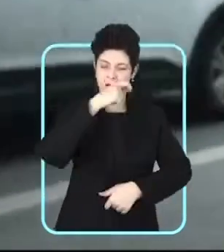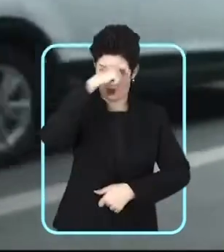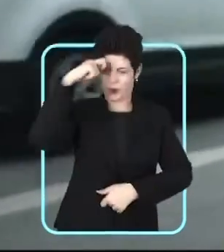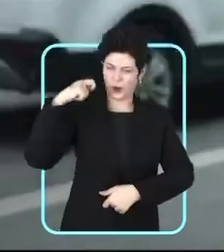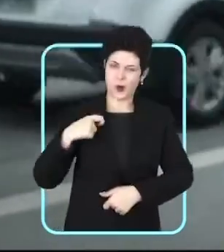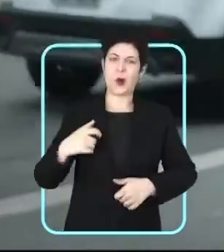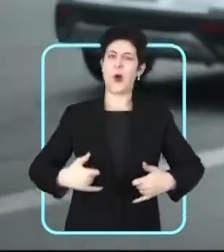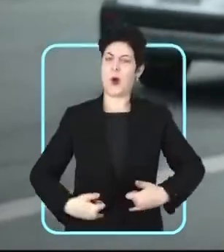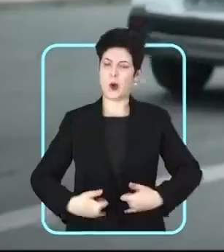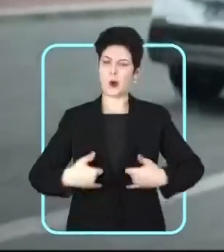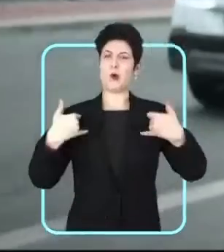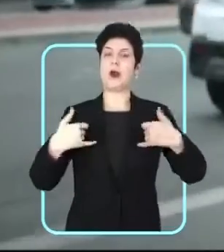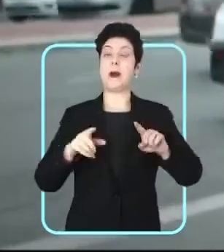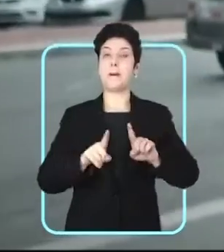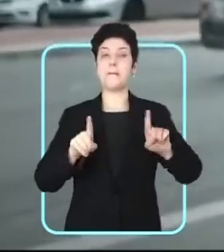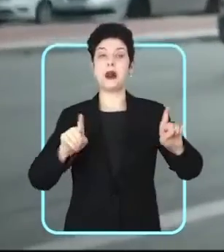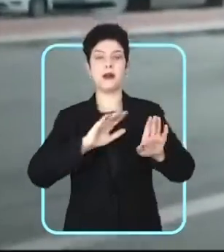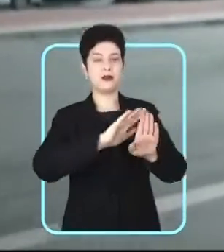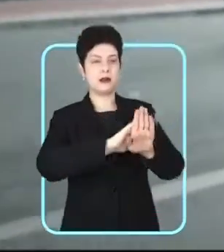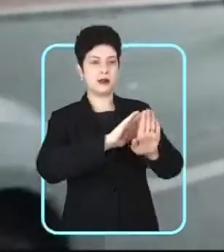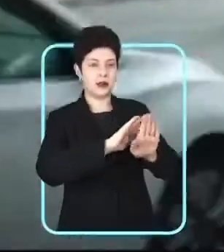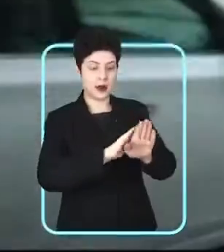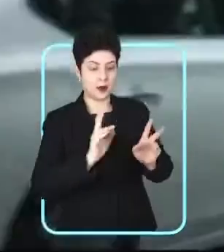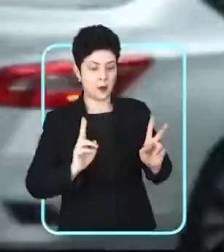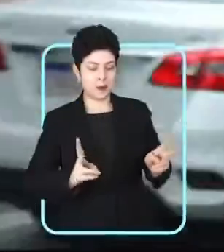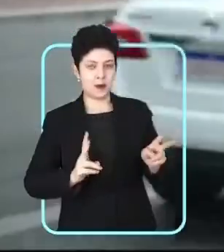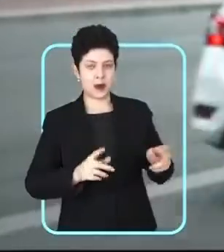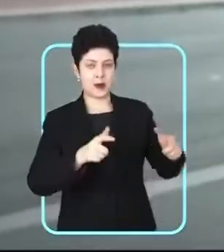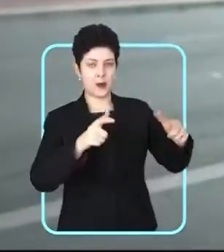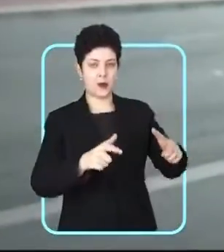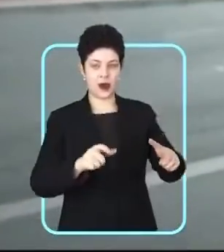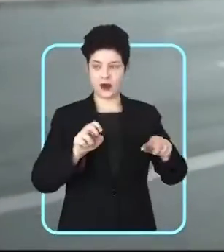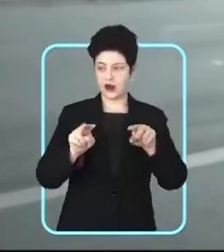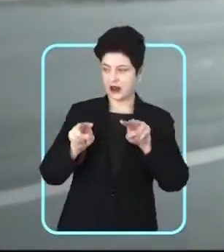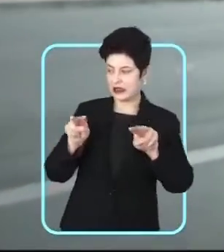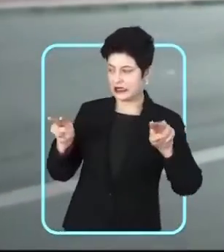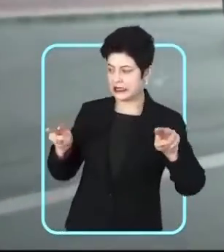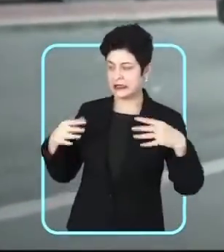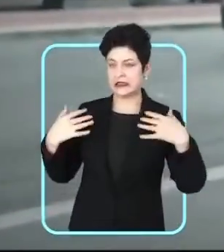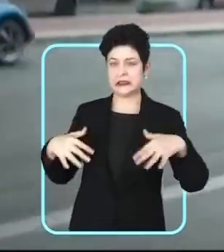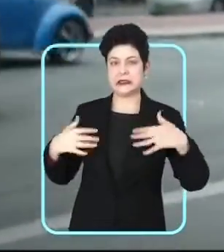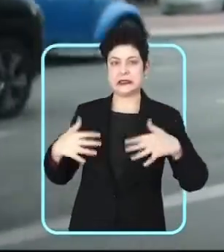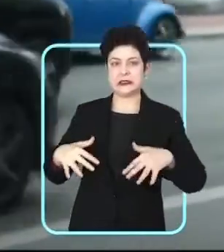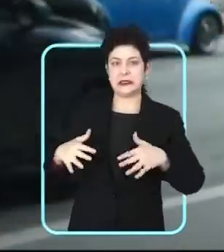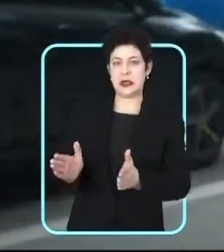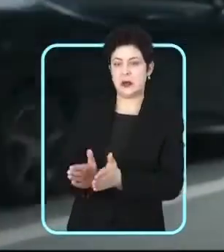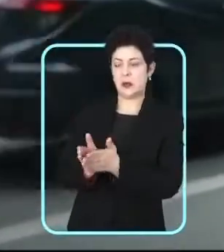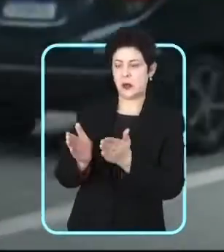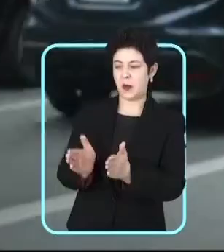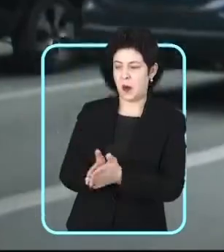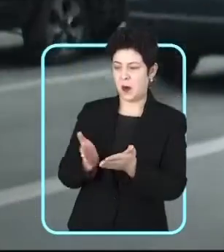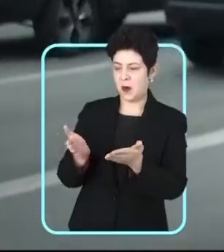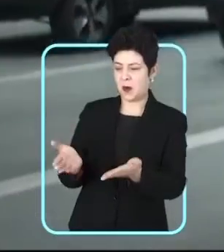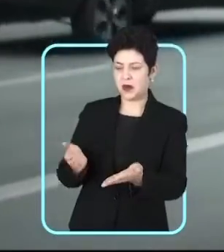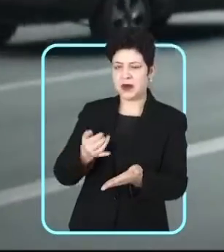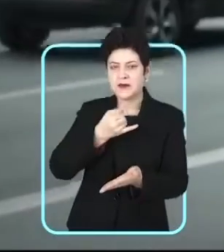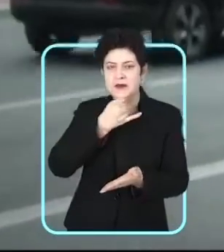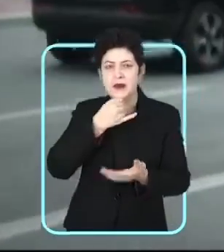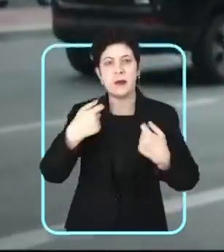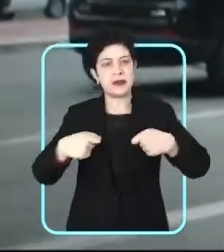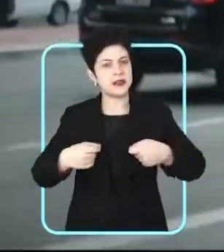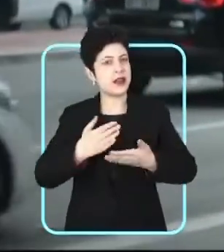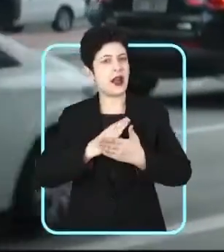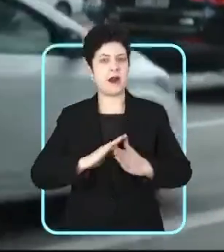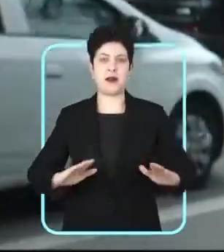que muito nos orgulha. Mas, por outro lado, no mesmo lugar, nós vemos o retrato da miséria. De uma vez